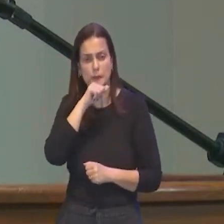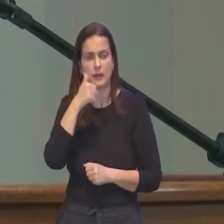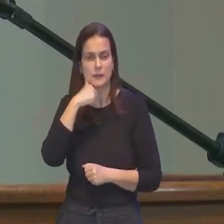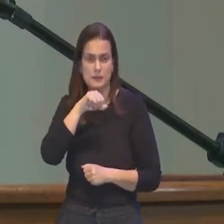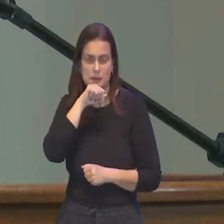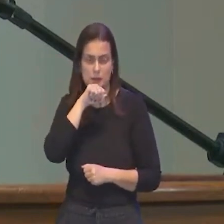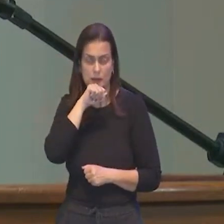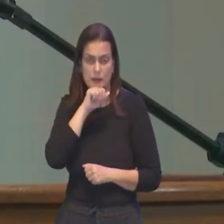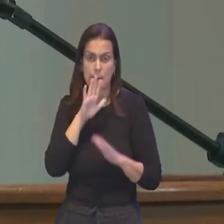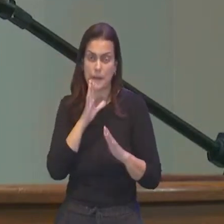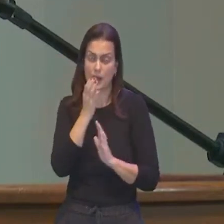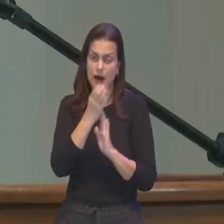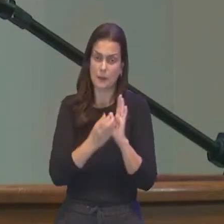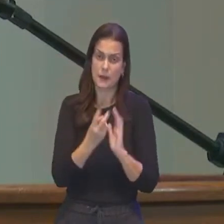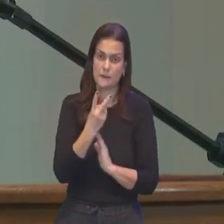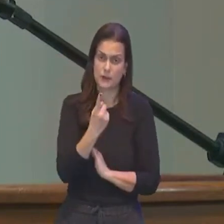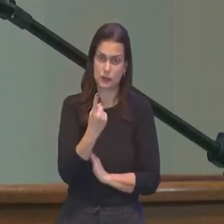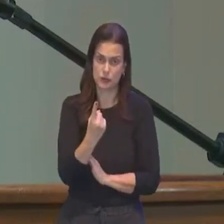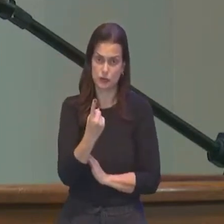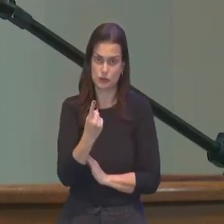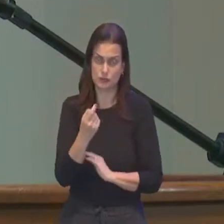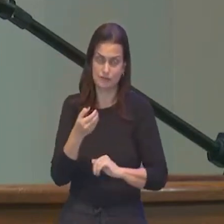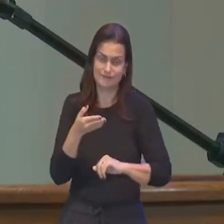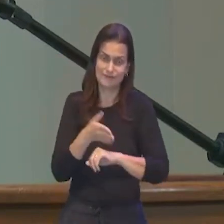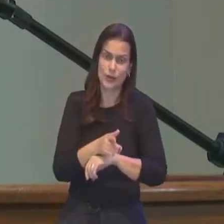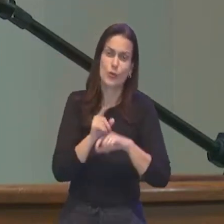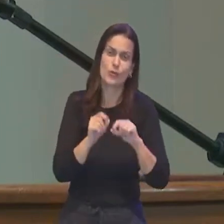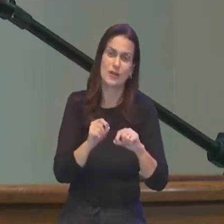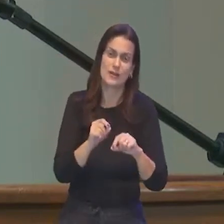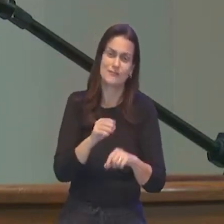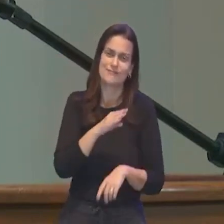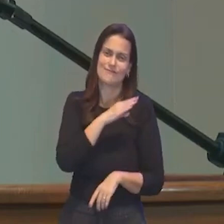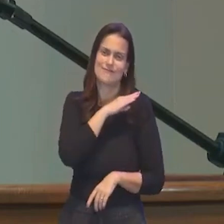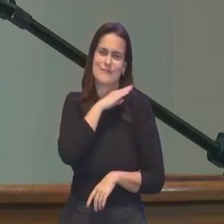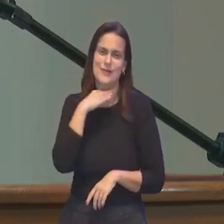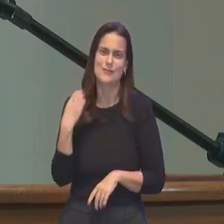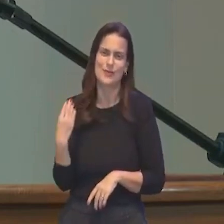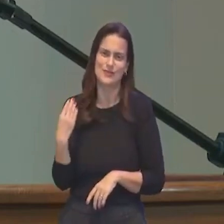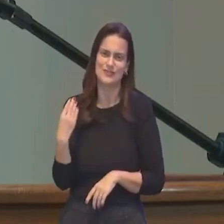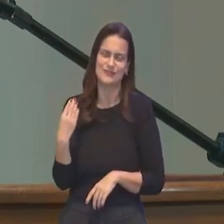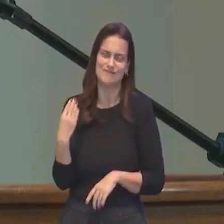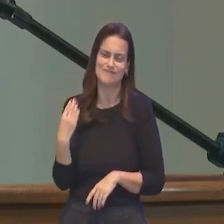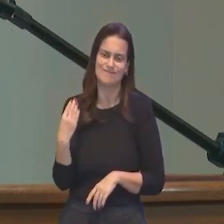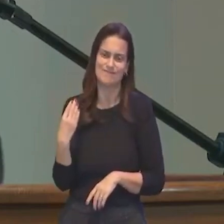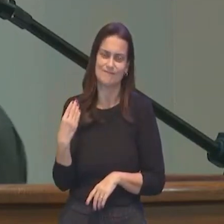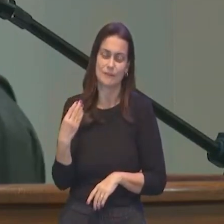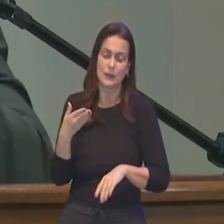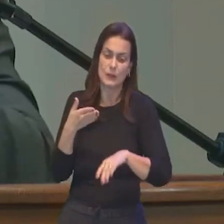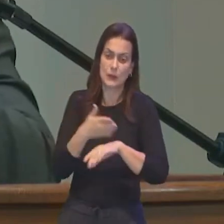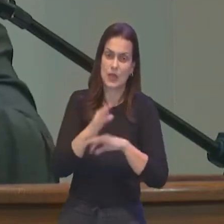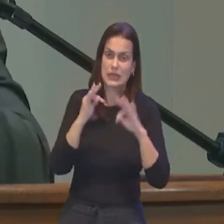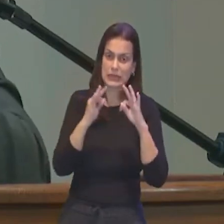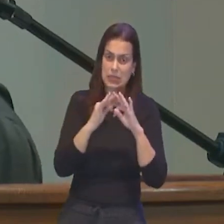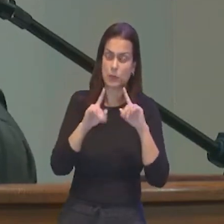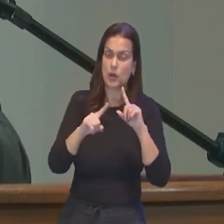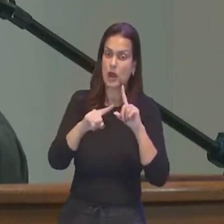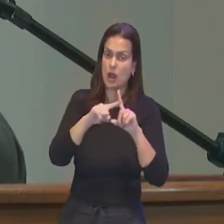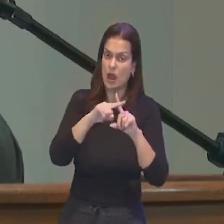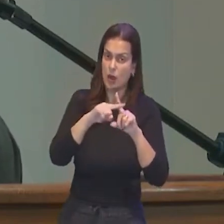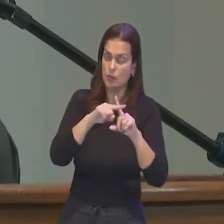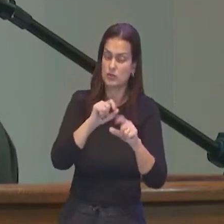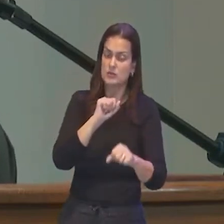aqui, no capítulo 21, ele entra para morrer. Ele entra e a cruz o